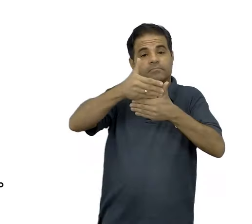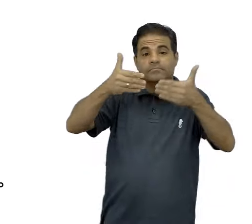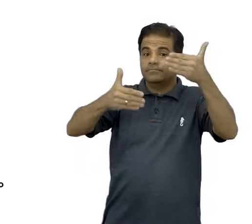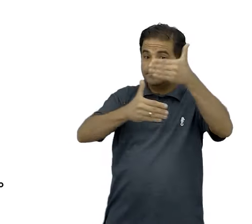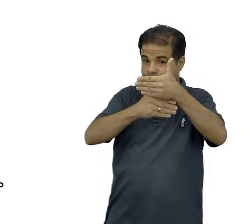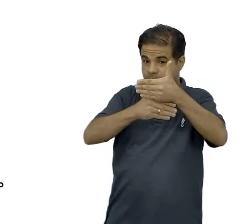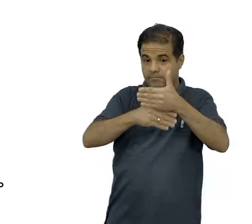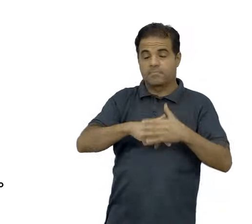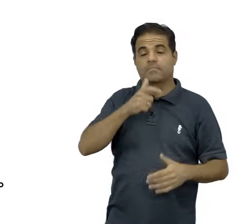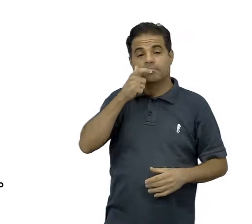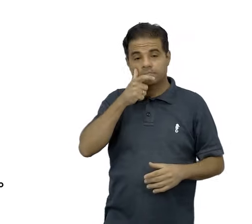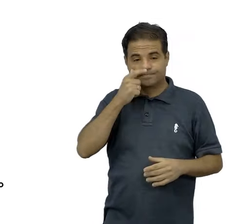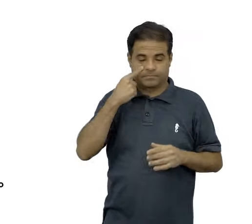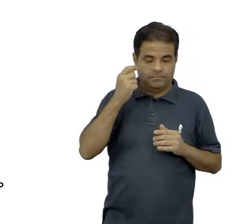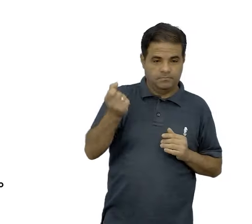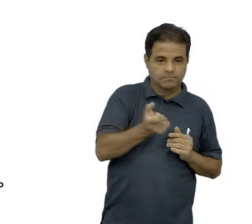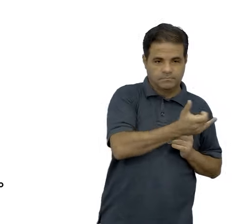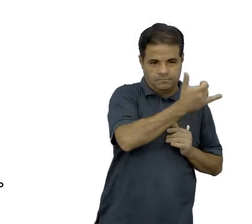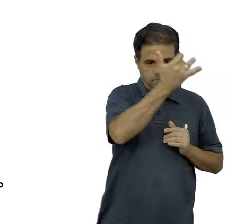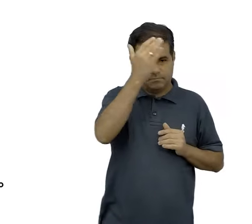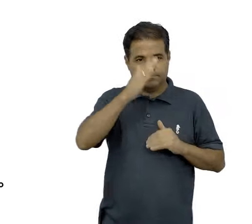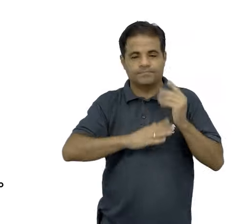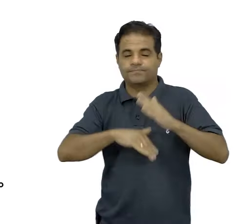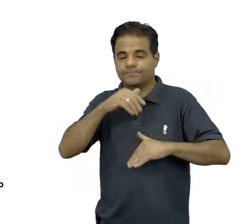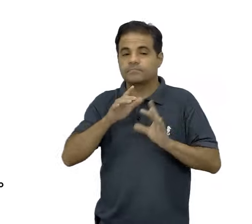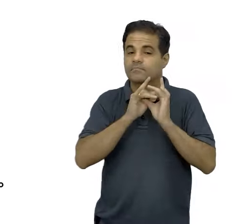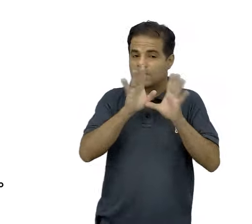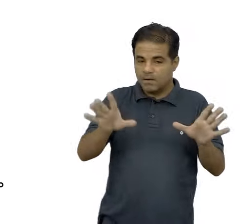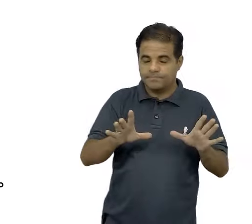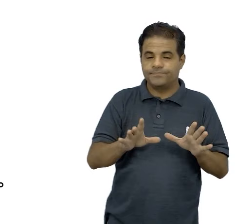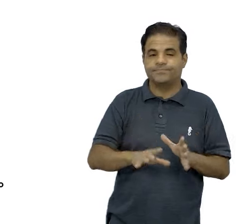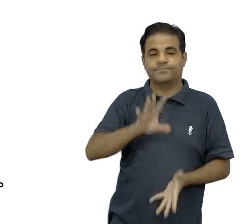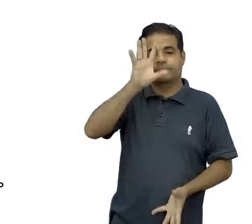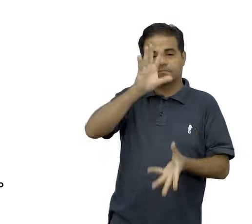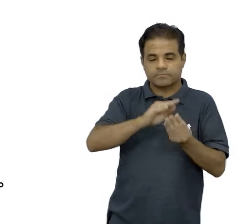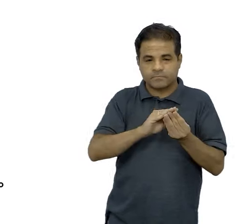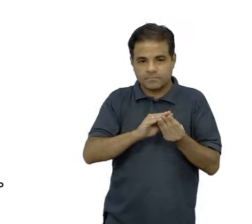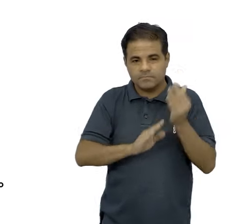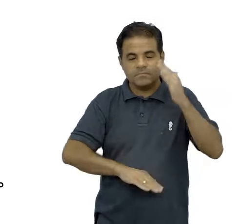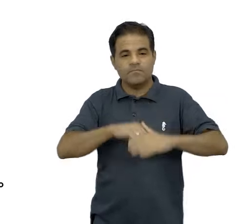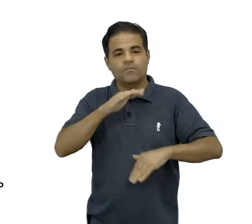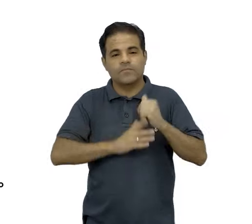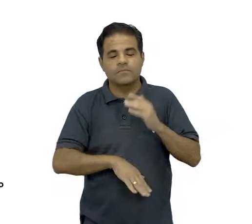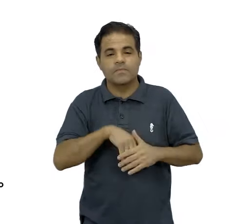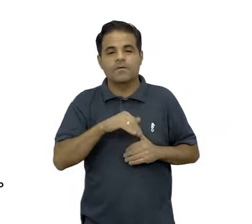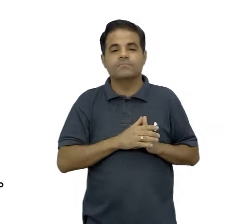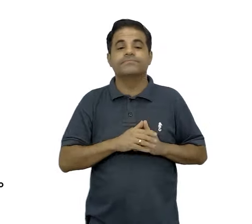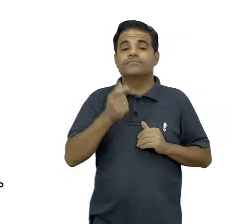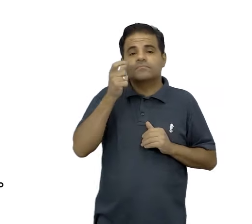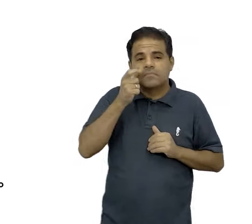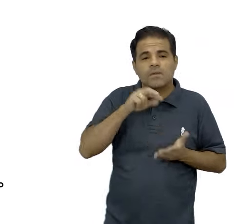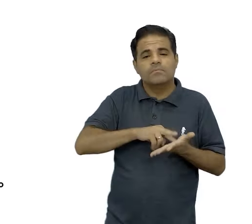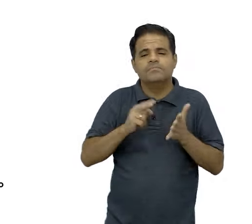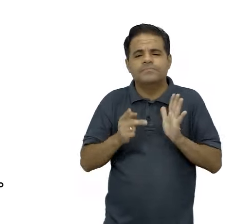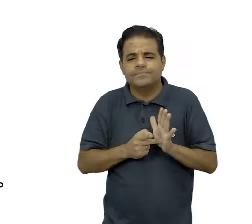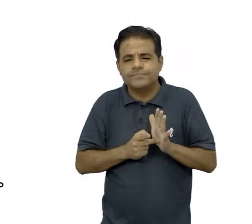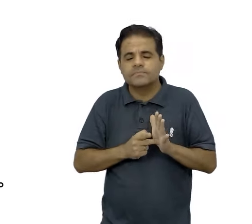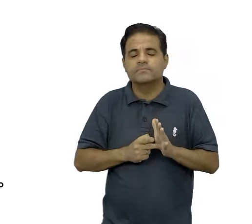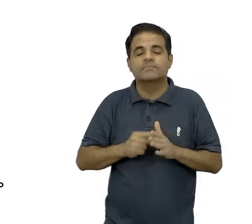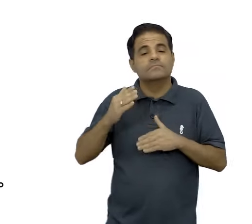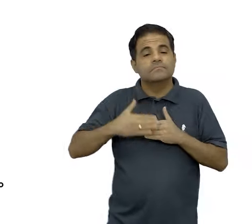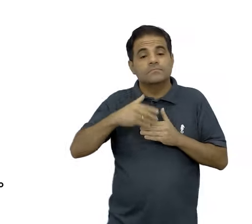observar que a quantificação, ela permite a matematização, né? E o que é isso? Ou seja, que